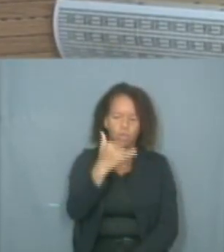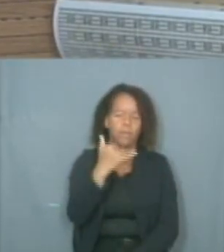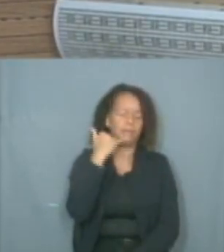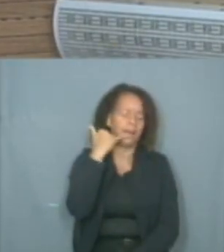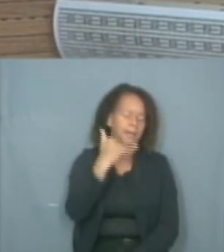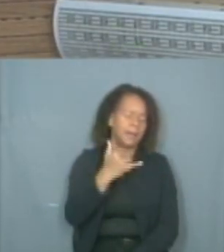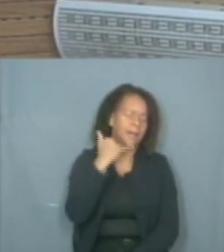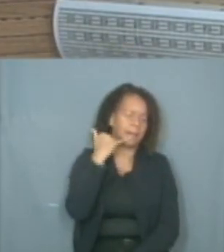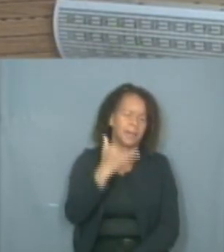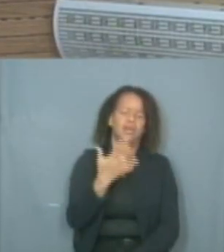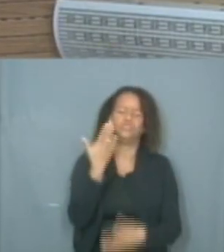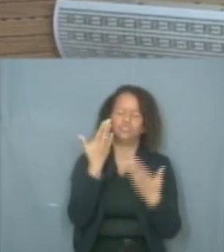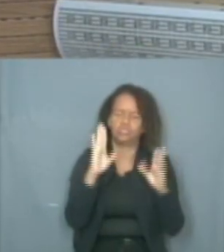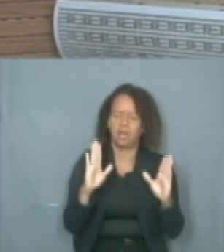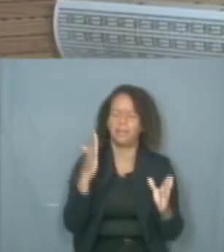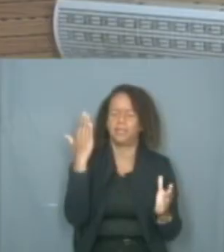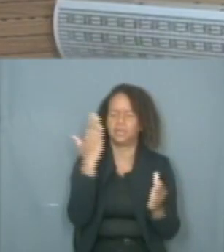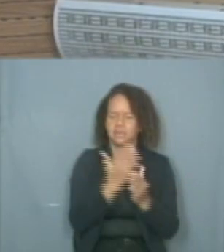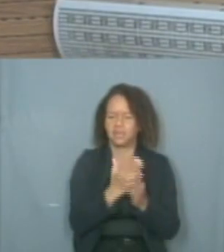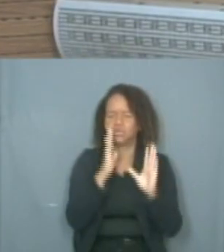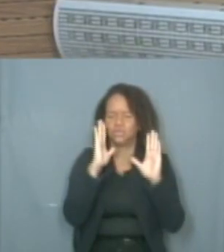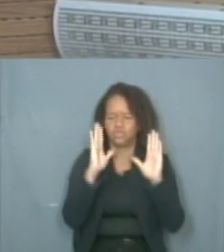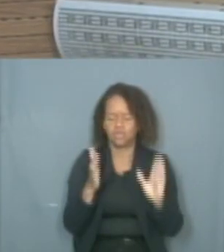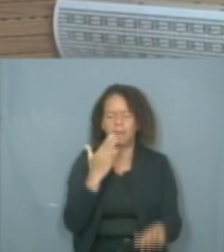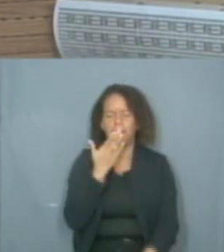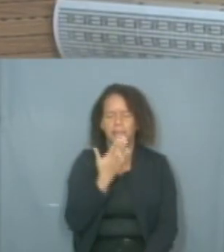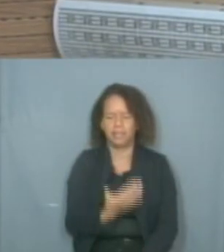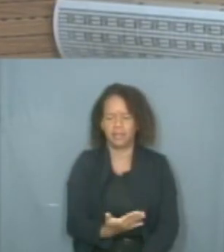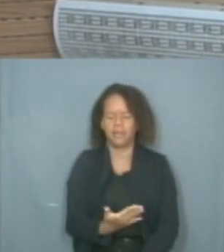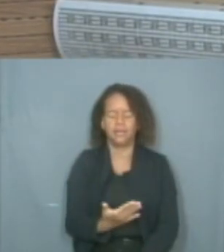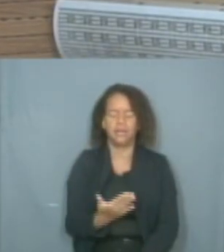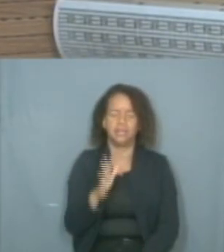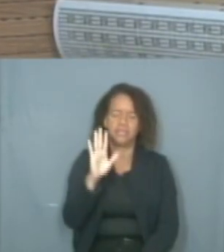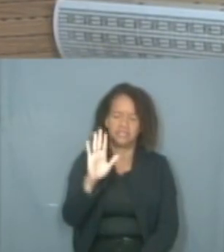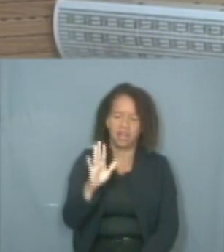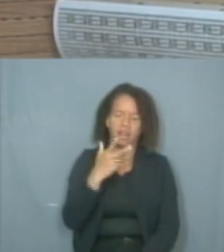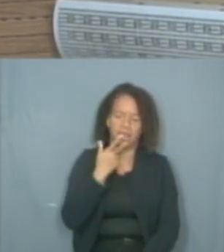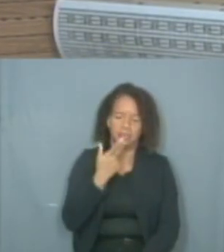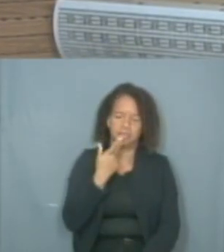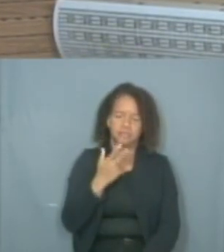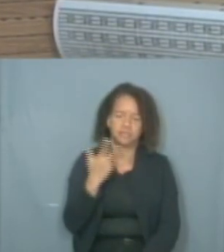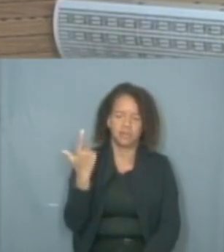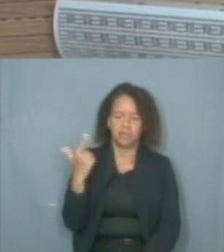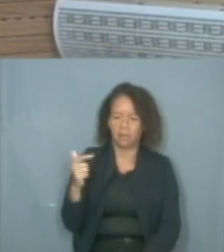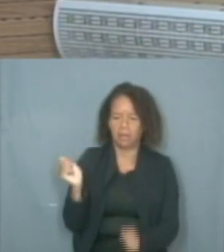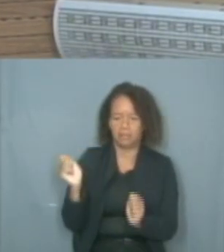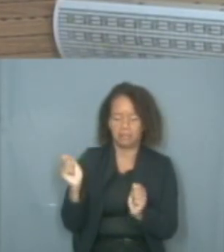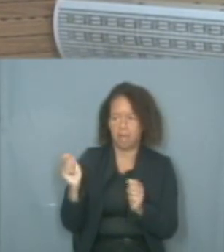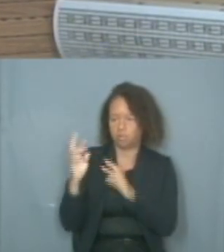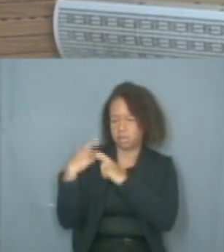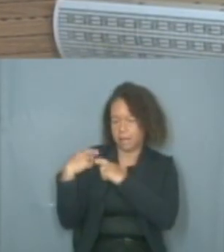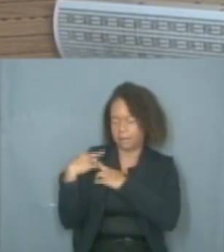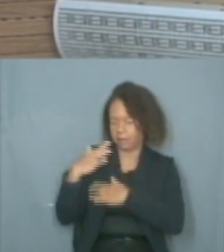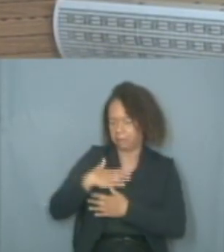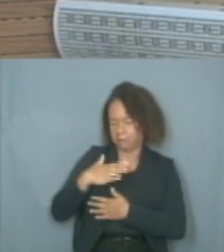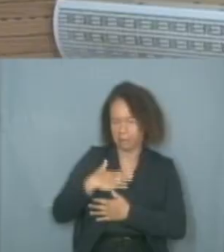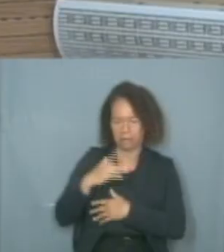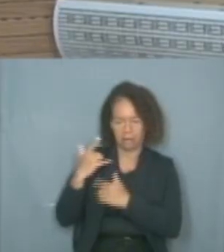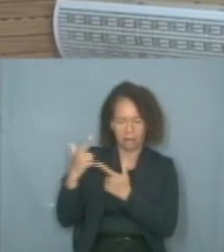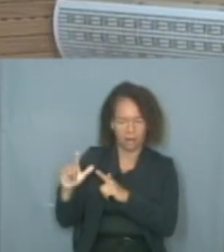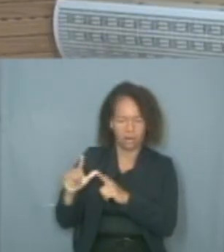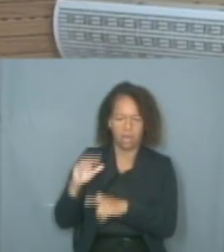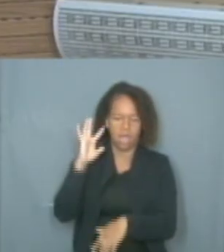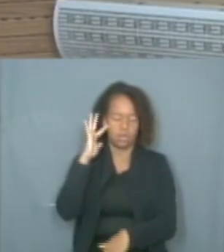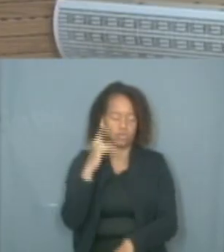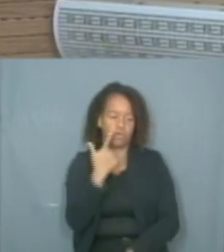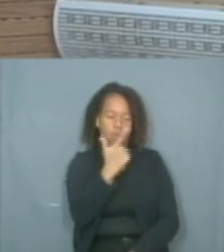a Neoenergia, já abriu o protocolo, já solicitou. Eles dizem que não é competência deles, que ligue e